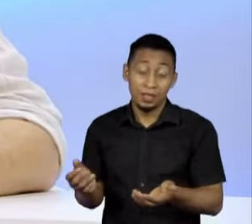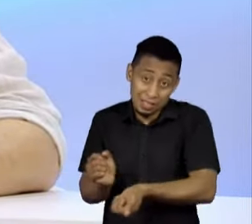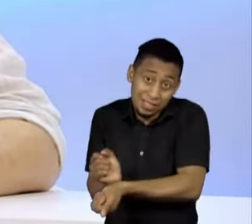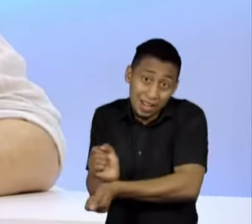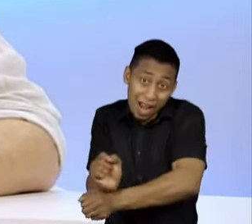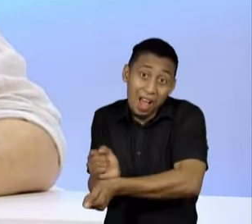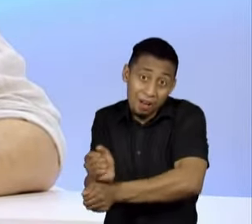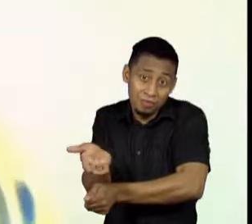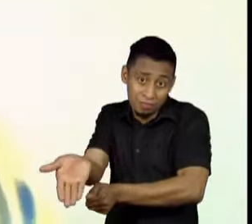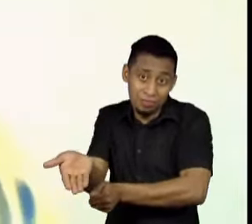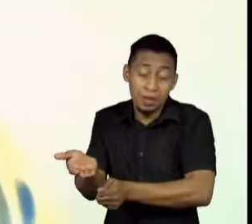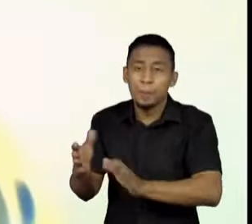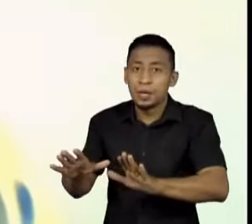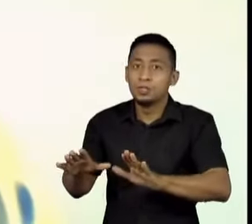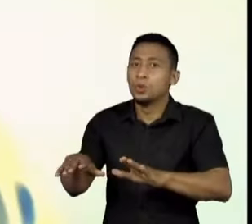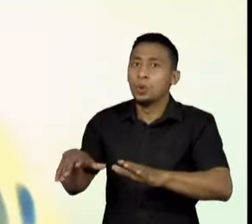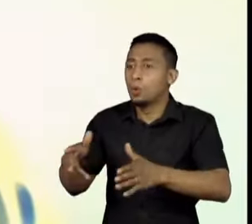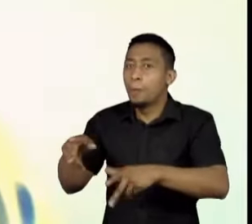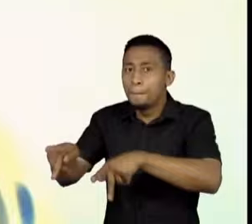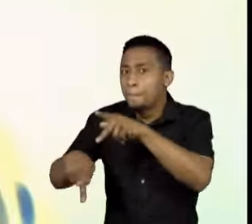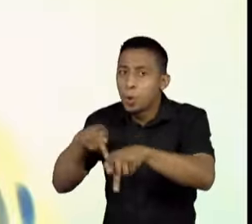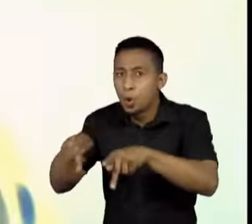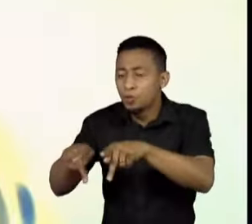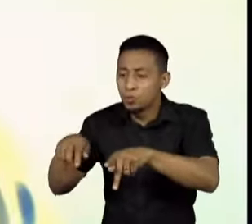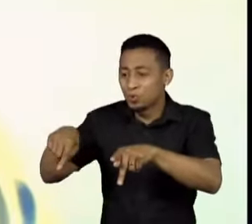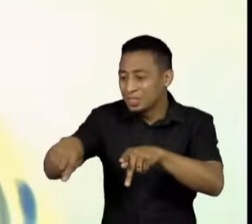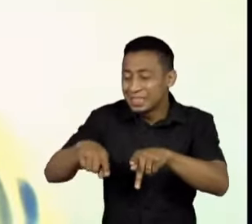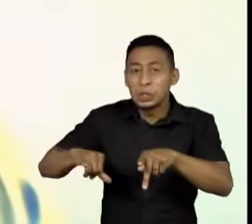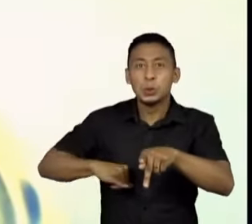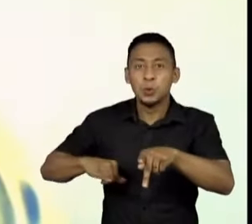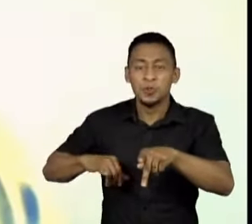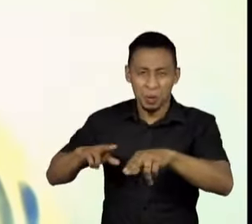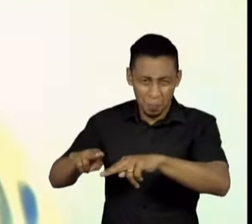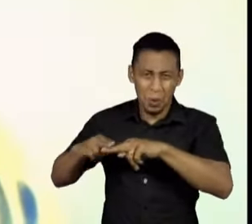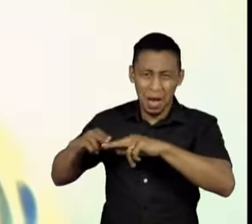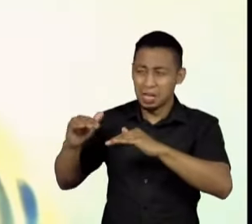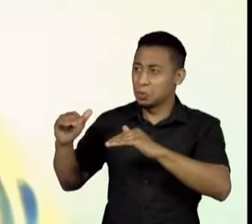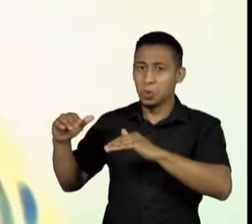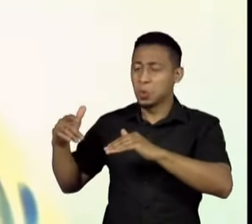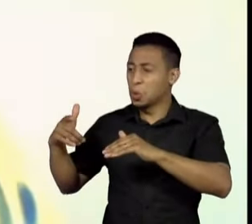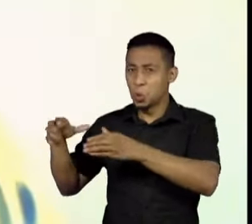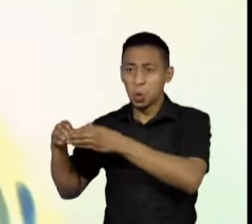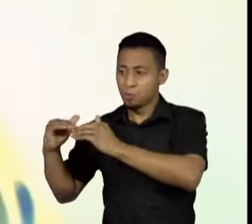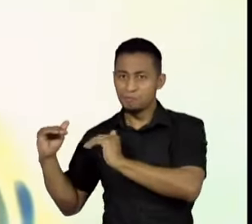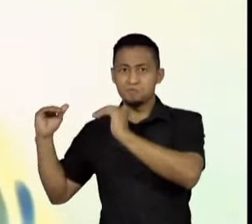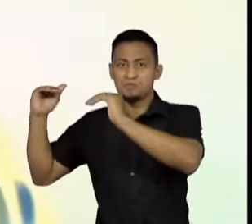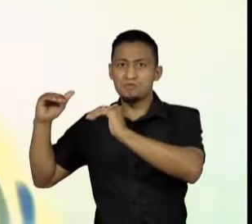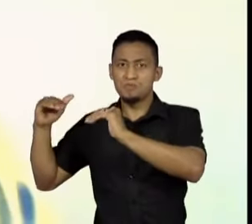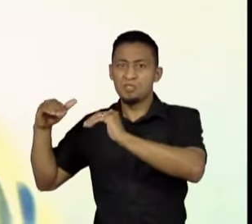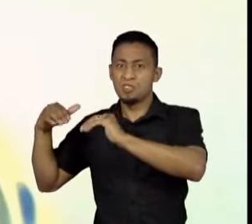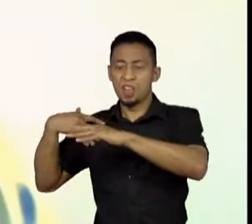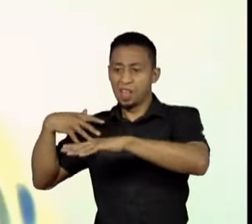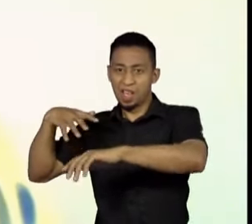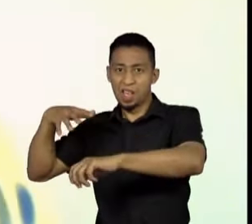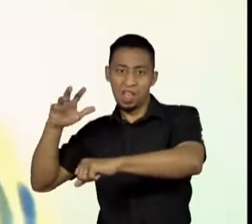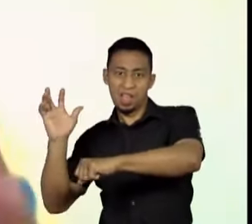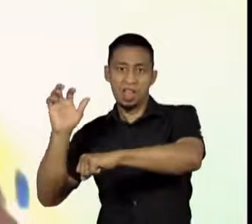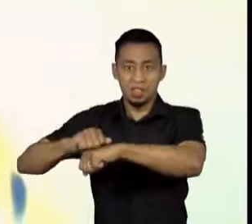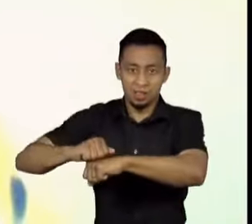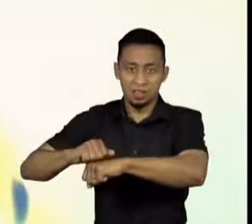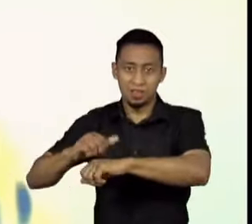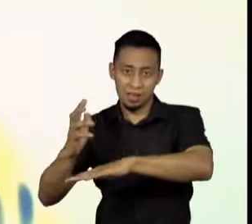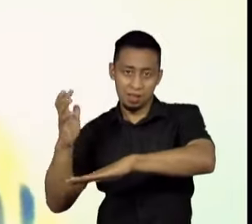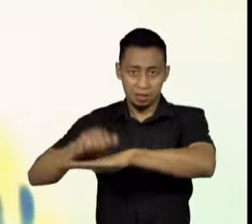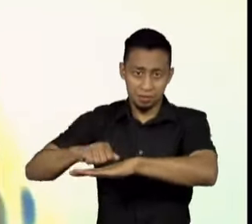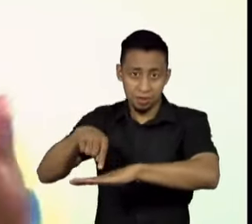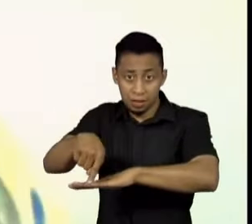os povos dominados, as classes dominadas, sem sombra de dúvida, nós vivemos um período muito difícil, um período em